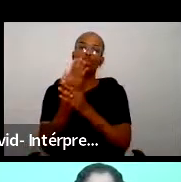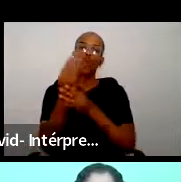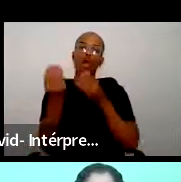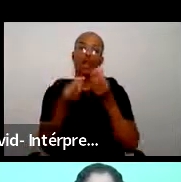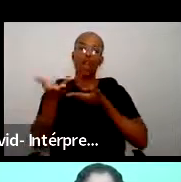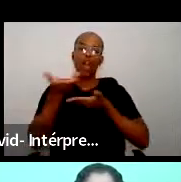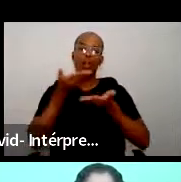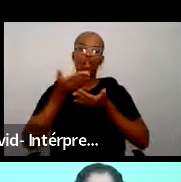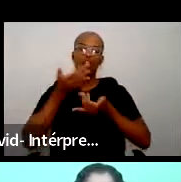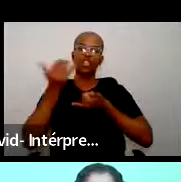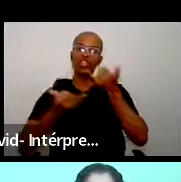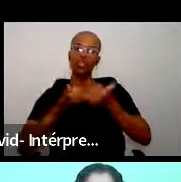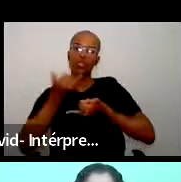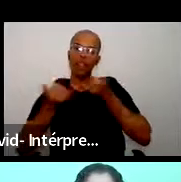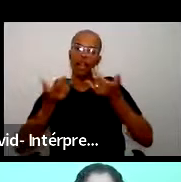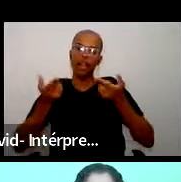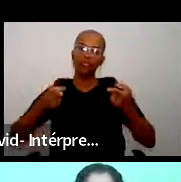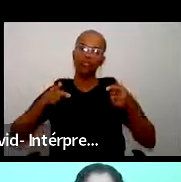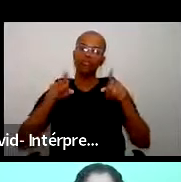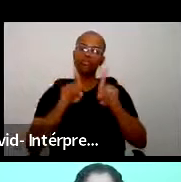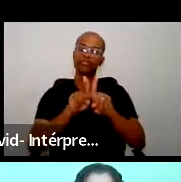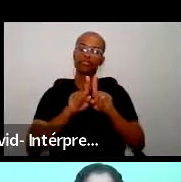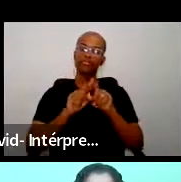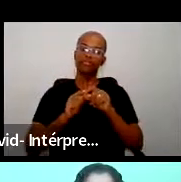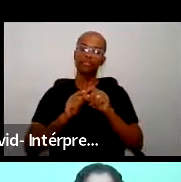brincar e entrelaçar em meio ao caos.